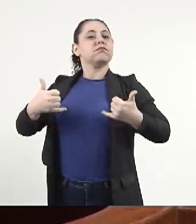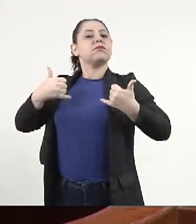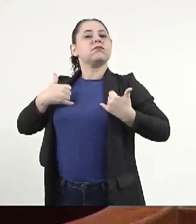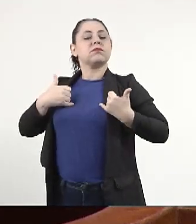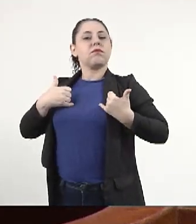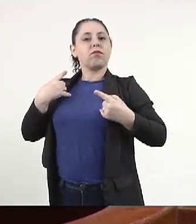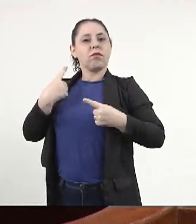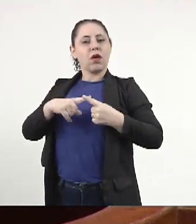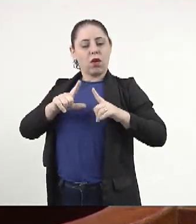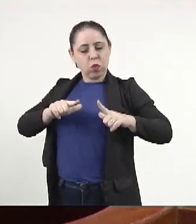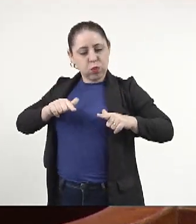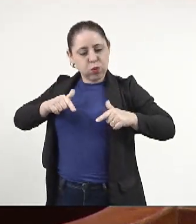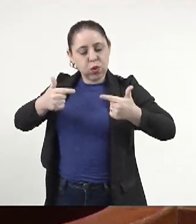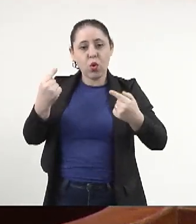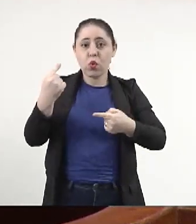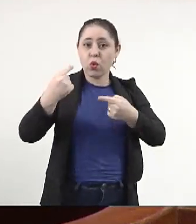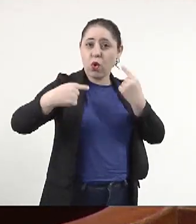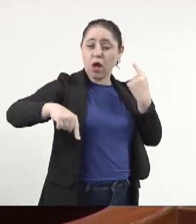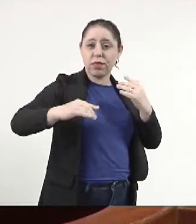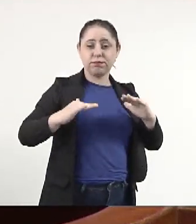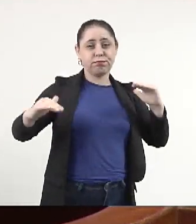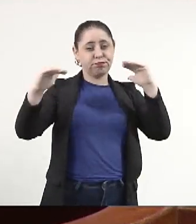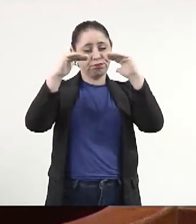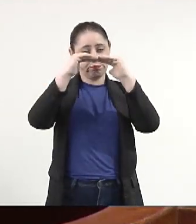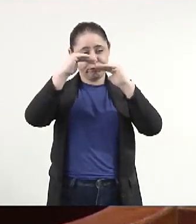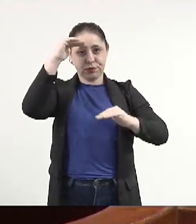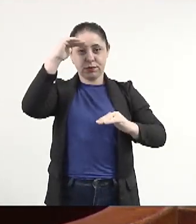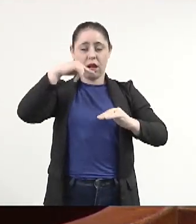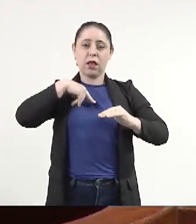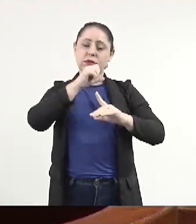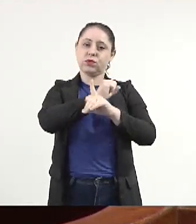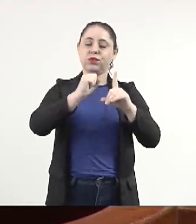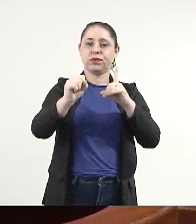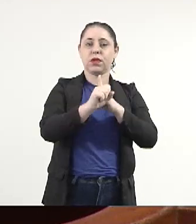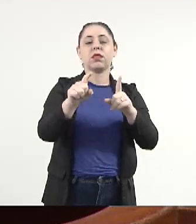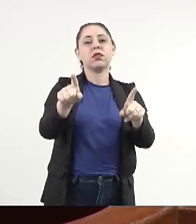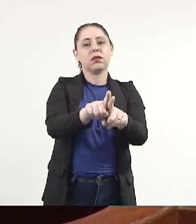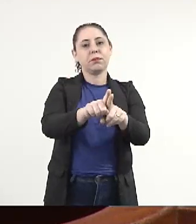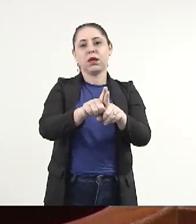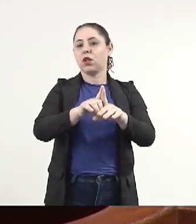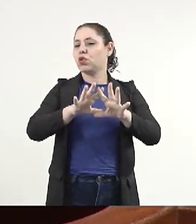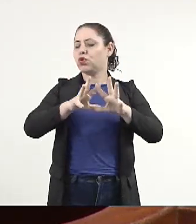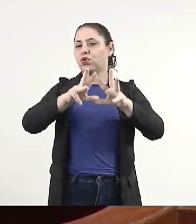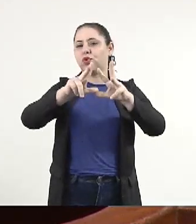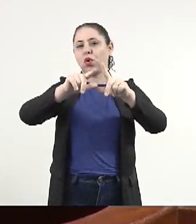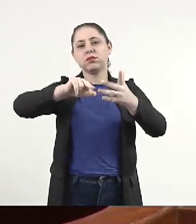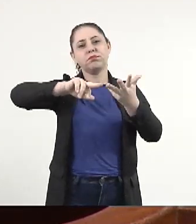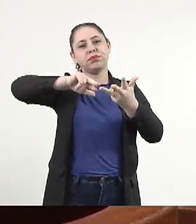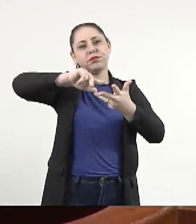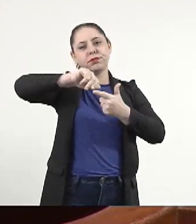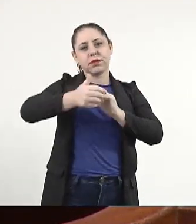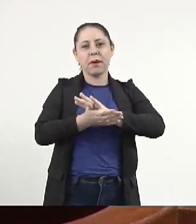orgulho, porque luto contra as desigualdades sociais e todas as formas de